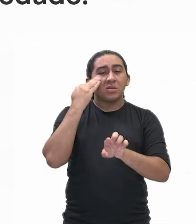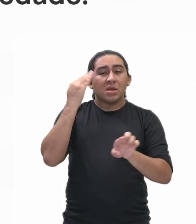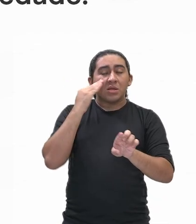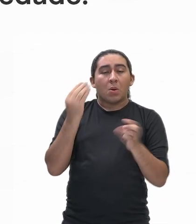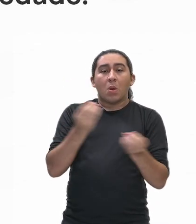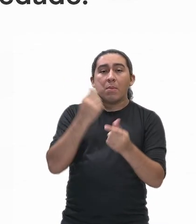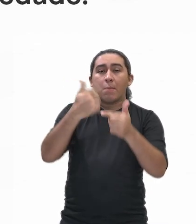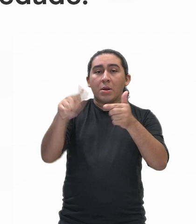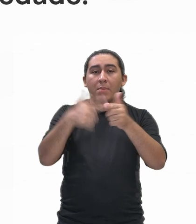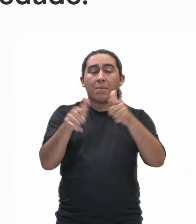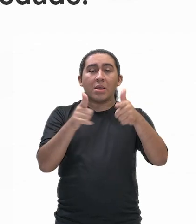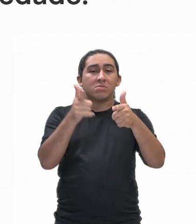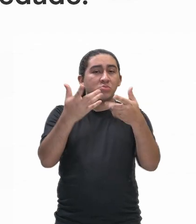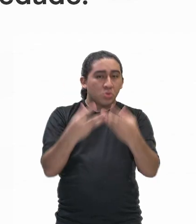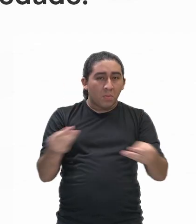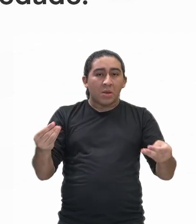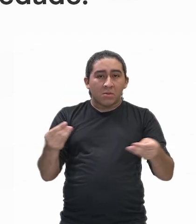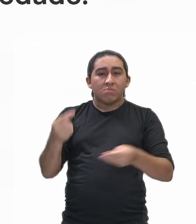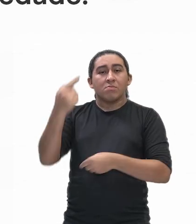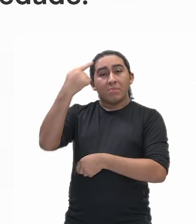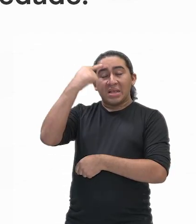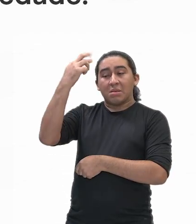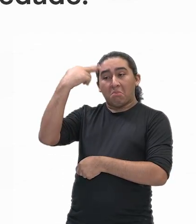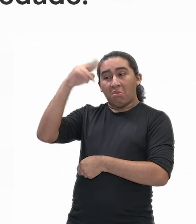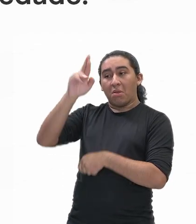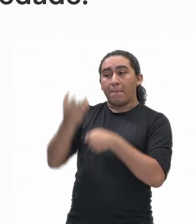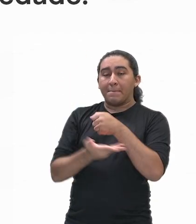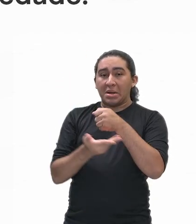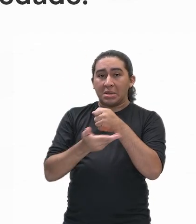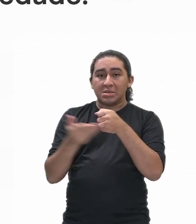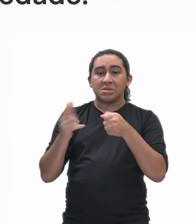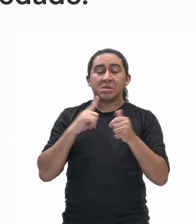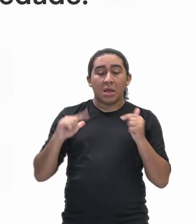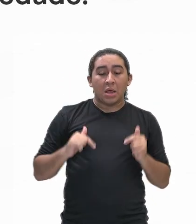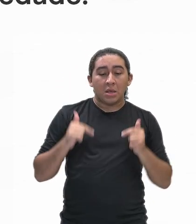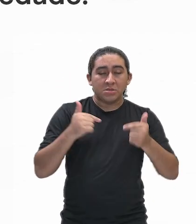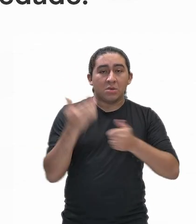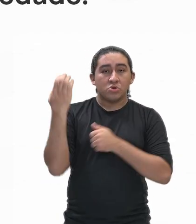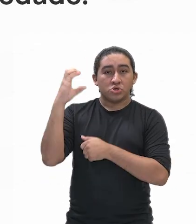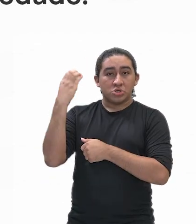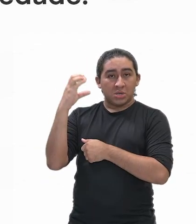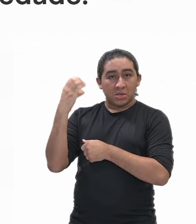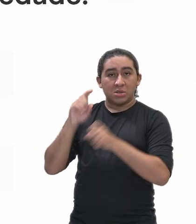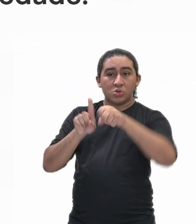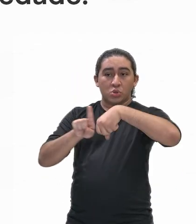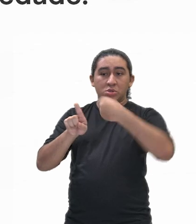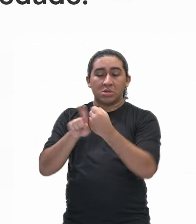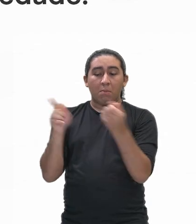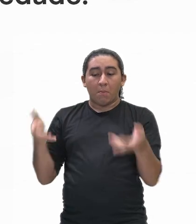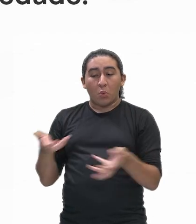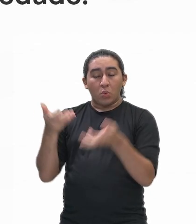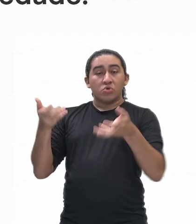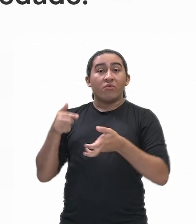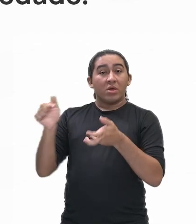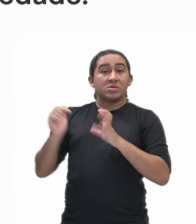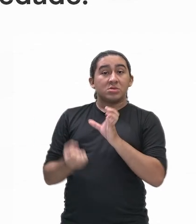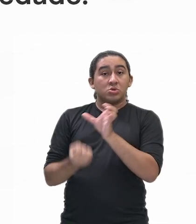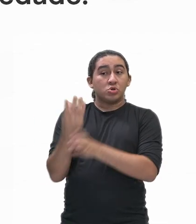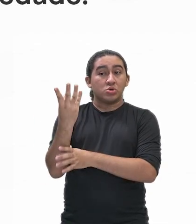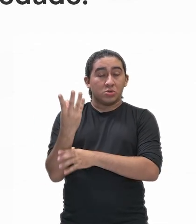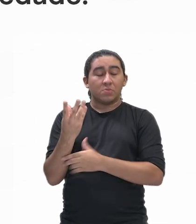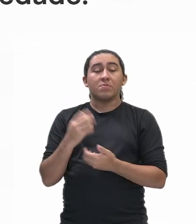soluções racionais impulsionou o desenvolvimento das ciências sociais. Nesse primeiro